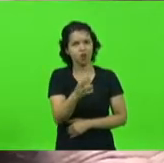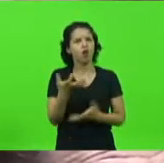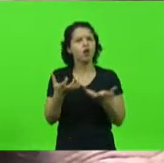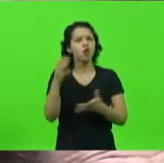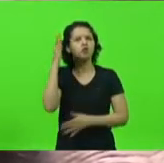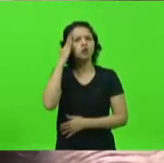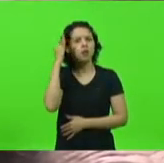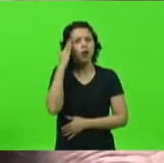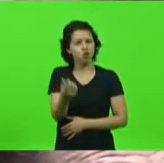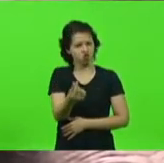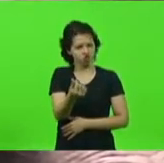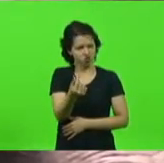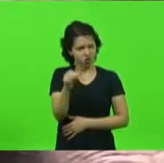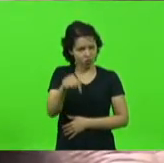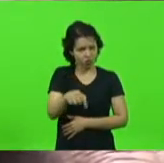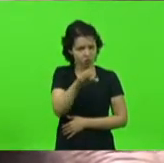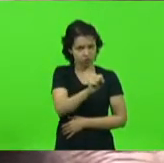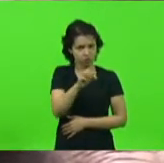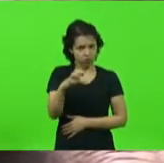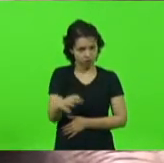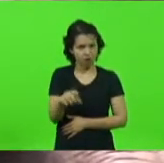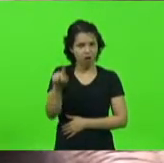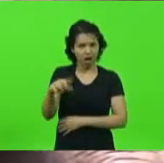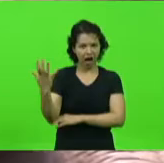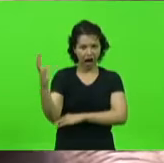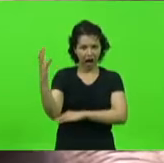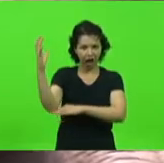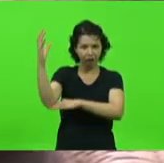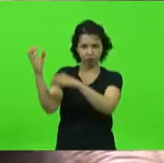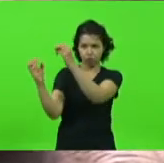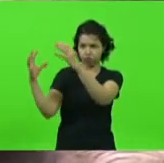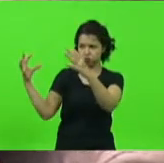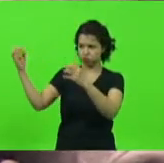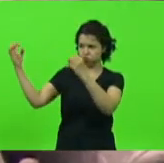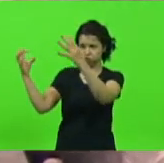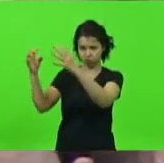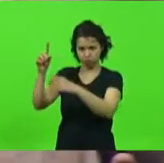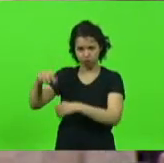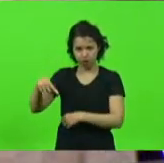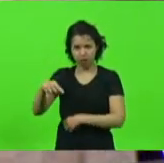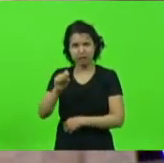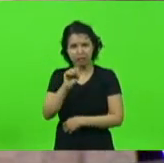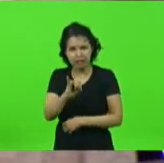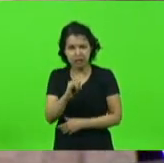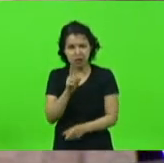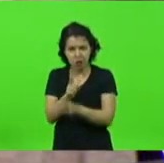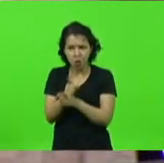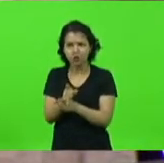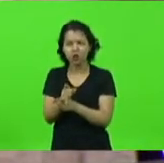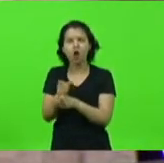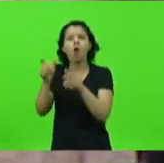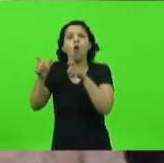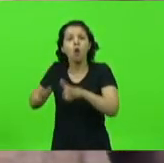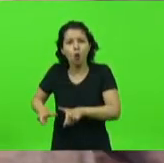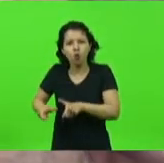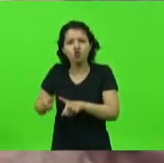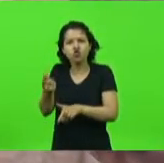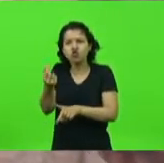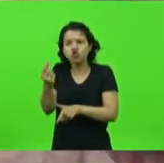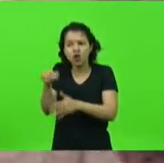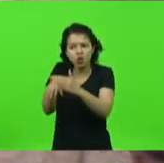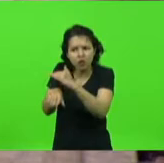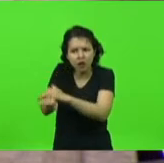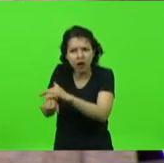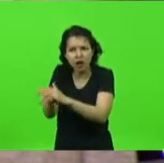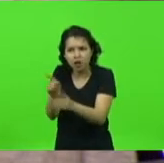se o dinheiro de Santa Catarina brota em árvore, se nós descobrimos um lugar, alguma fonte secreta. Porque dinheiro público